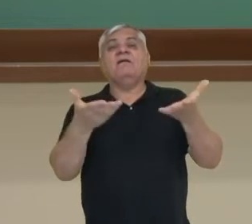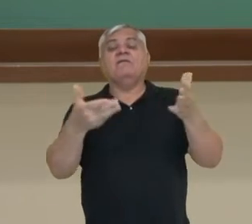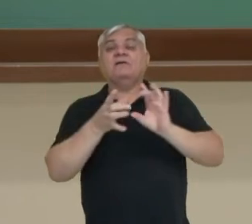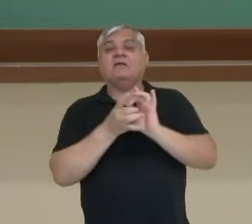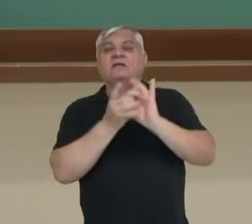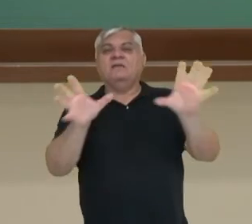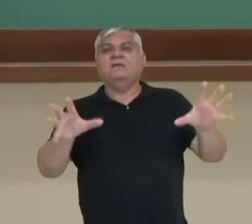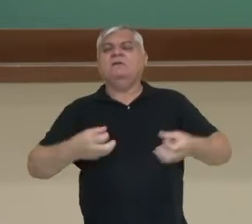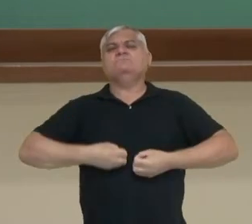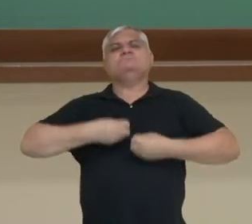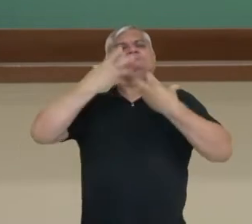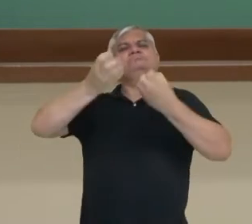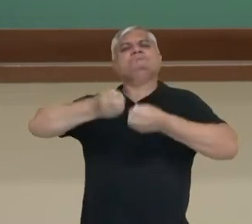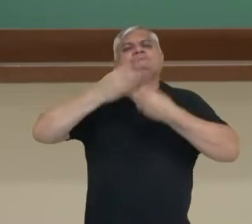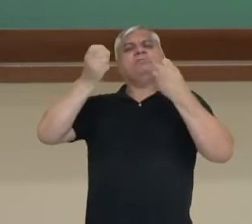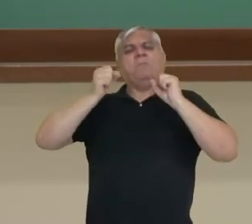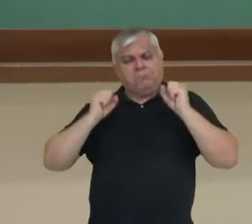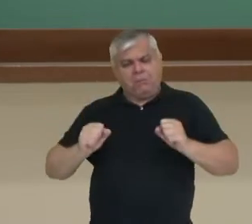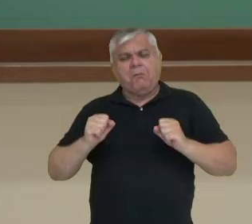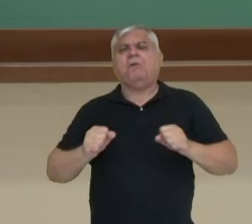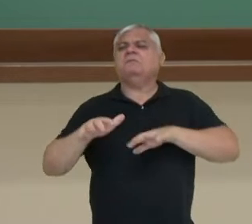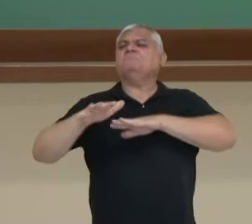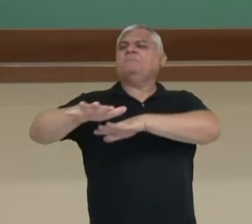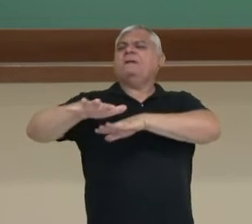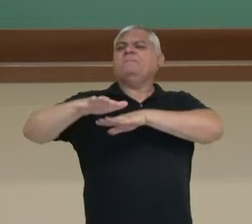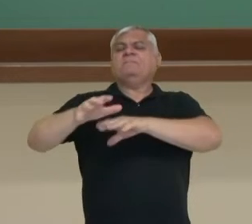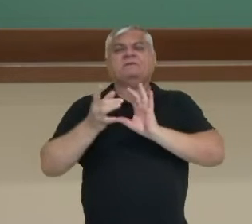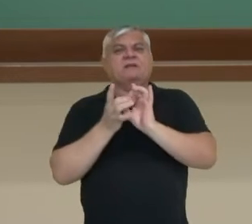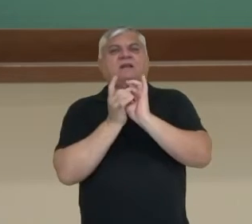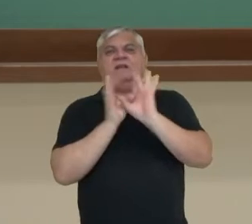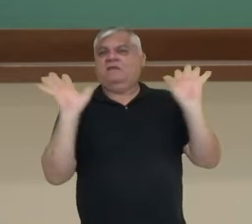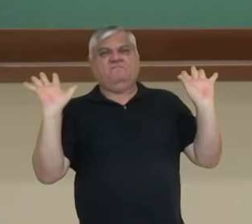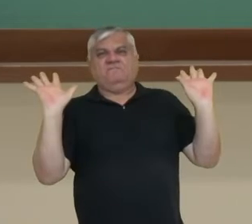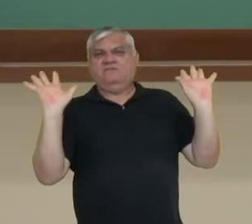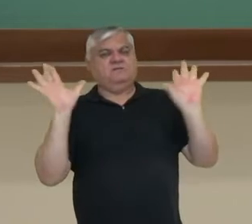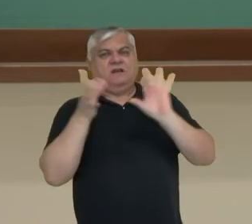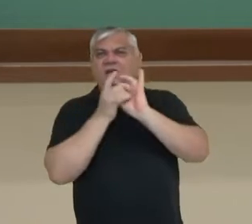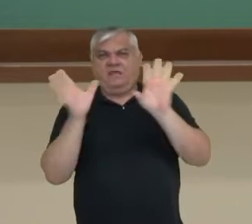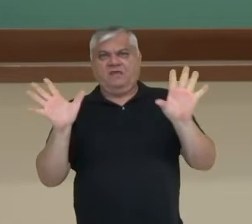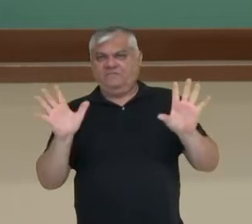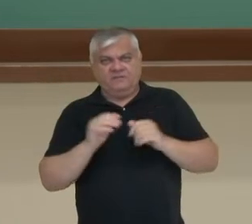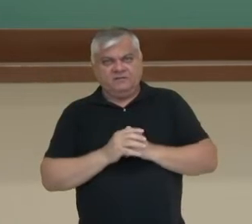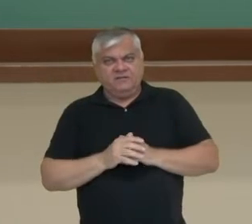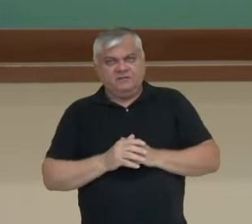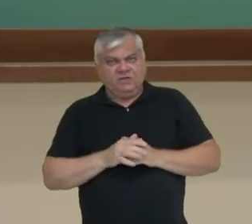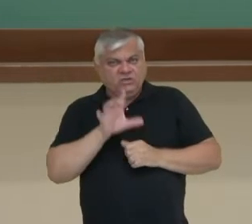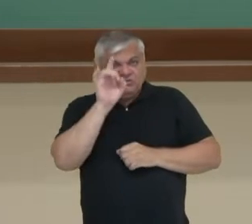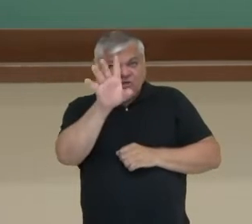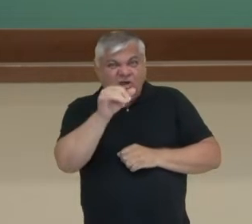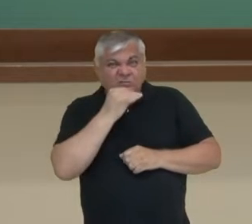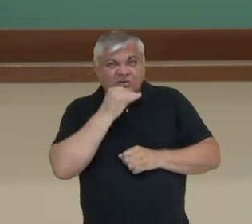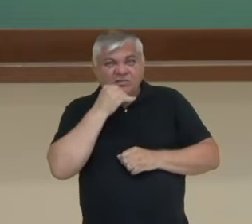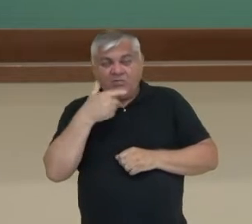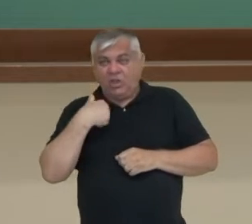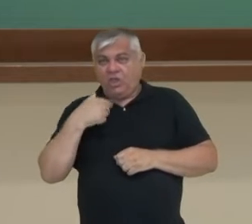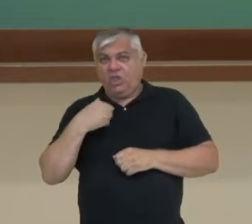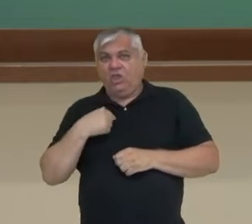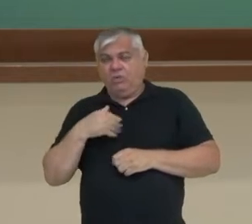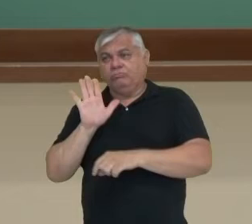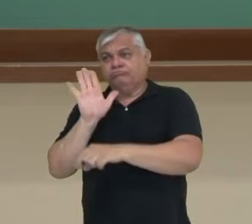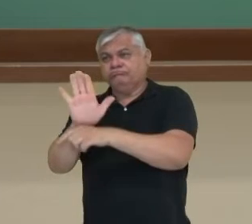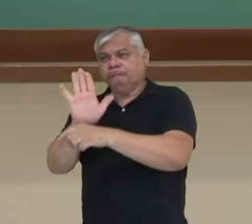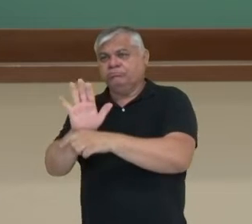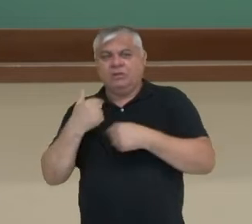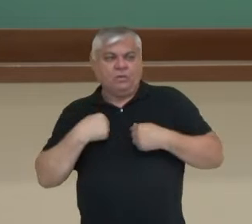de expressão e de manifestação política que você tinha não estava restrito apenas a sou a favor ou sou